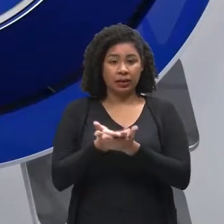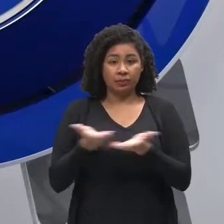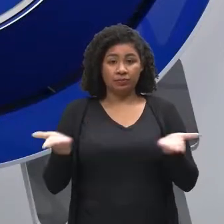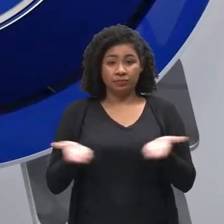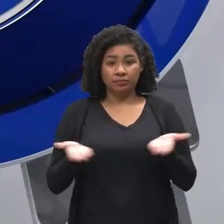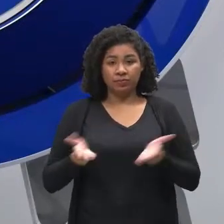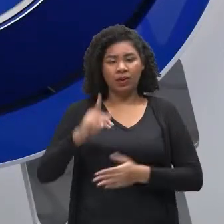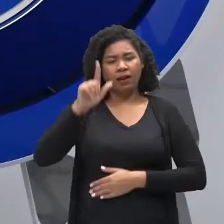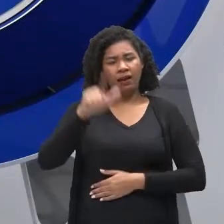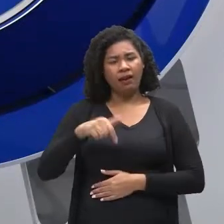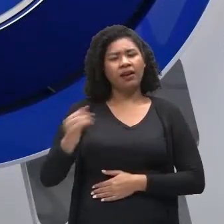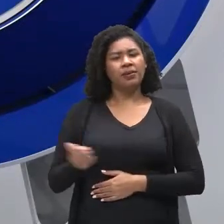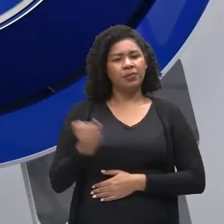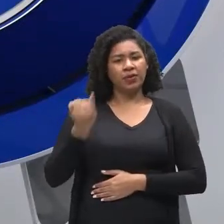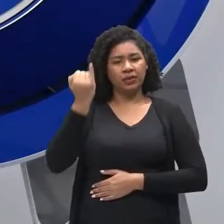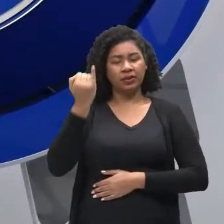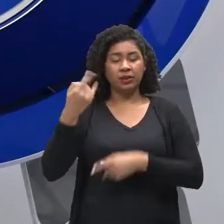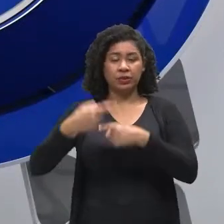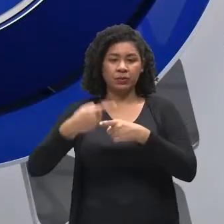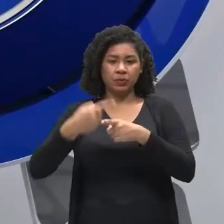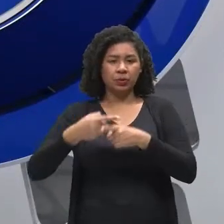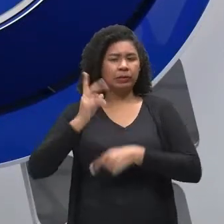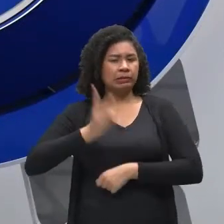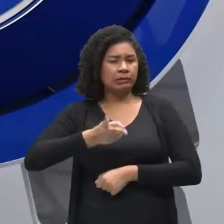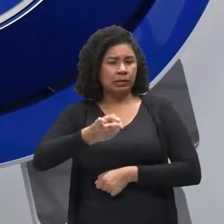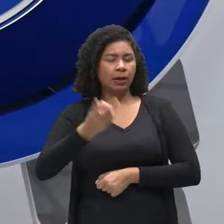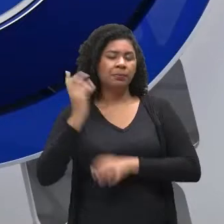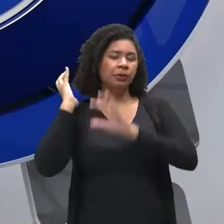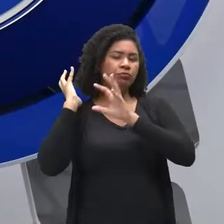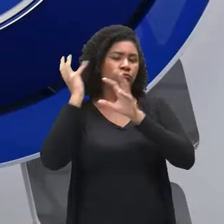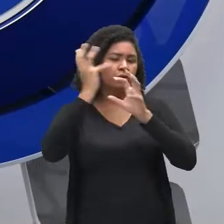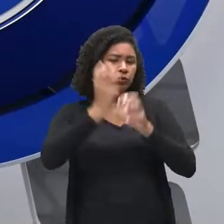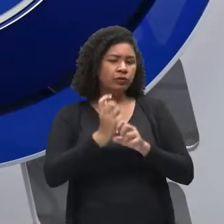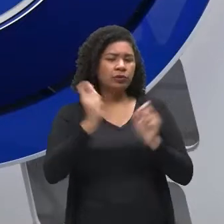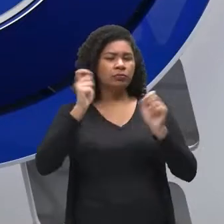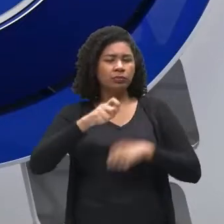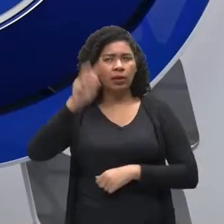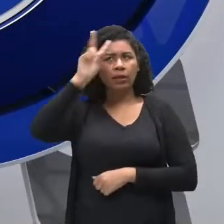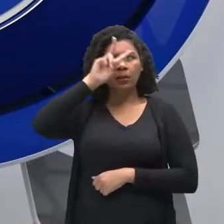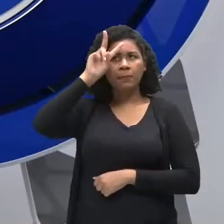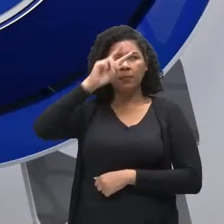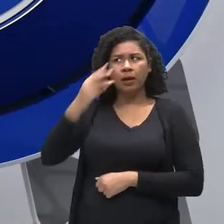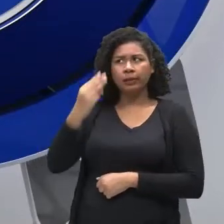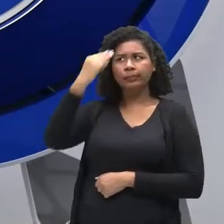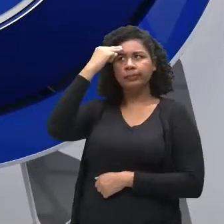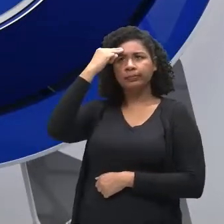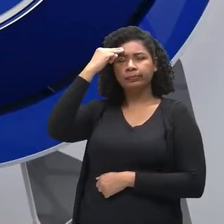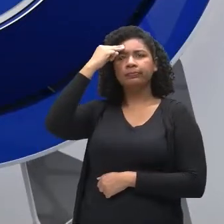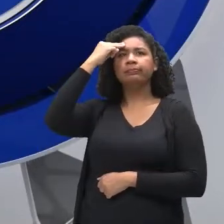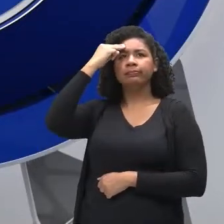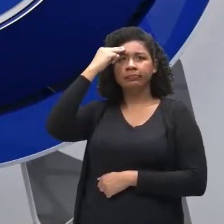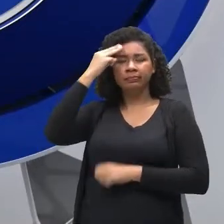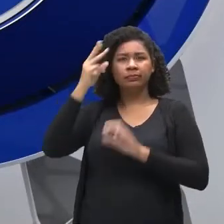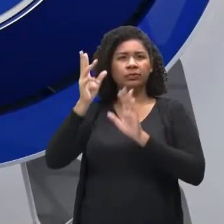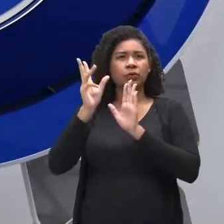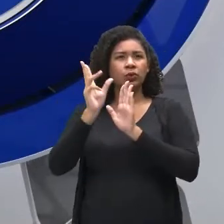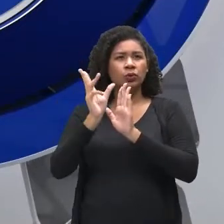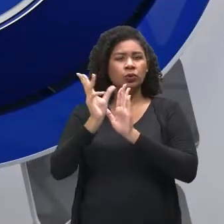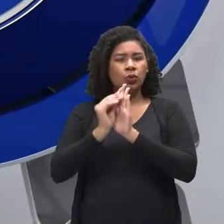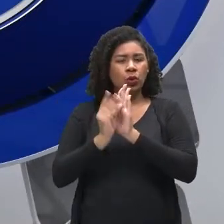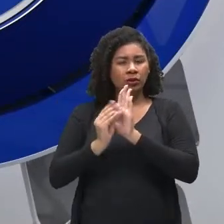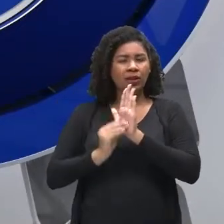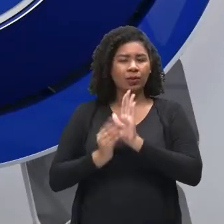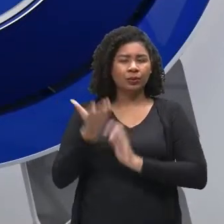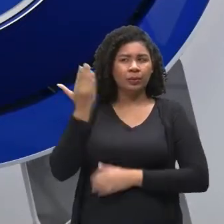importante porque uma aula de revisão você pode fixar, memorizar melhor aqueles assuntos que você já está craque,